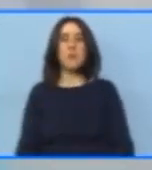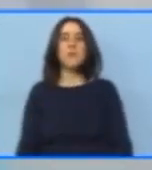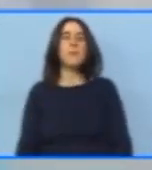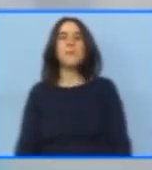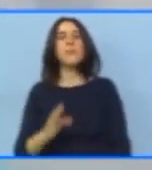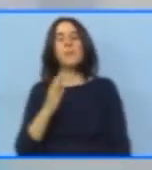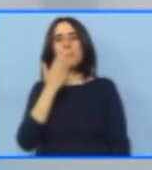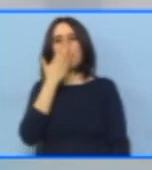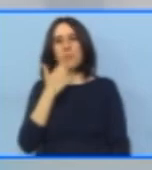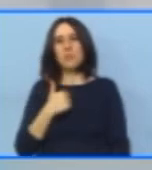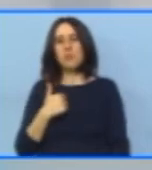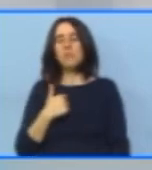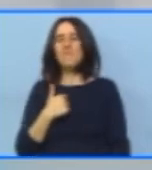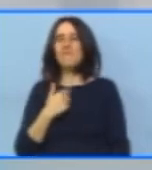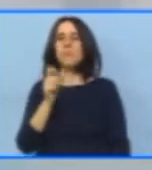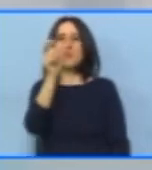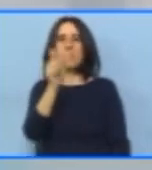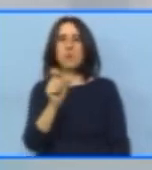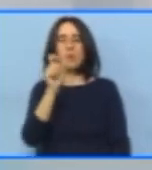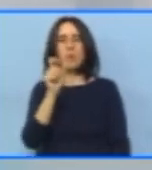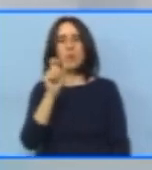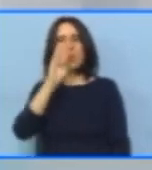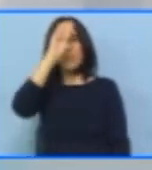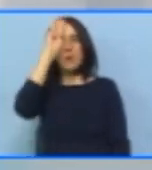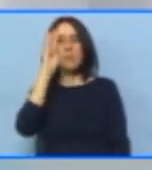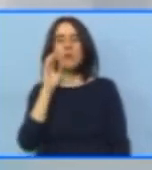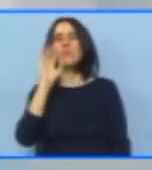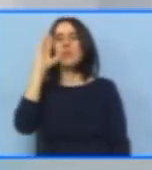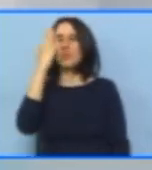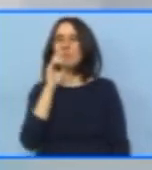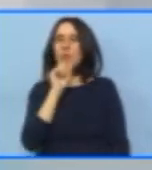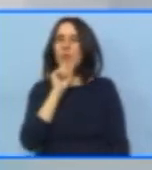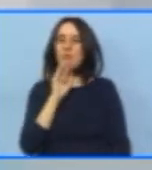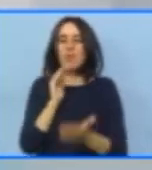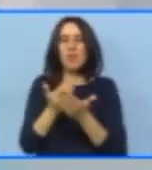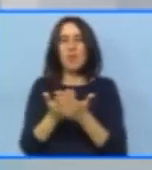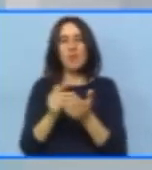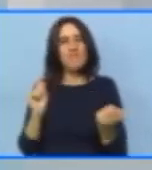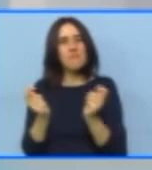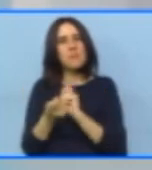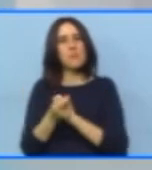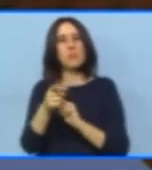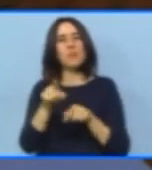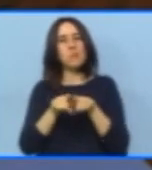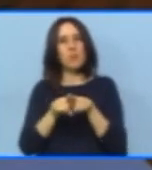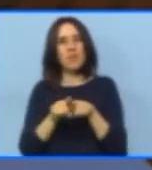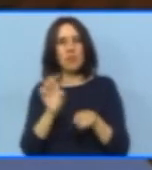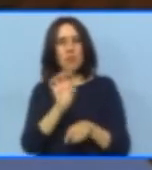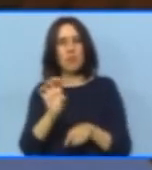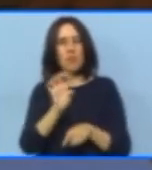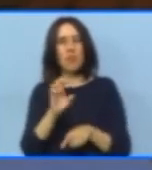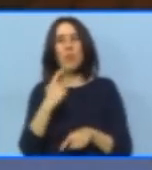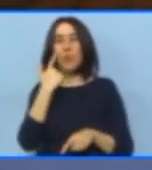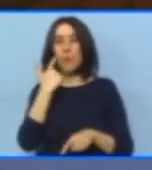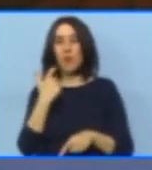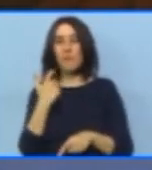Parece-me que aí o Papa pode ser um fator muito importante de transformação do próprio modo de fazer a política. Eu recordo que muito no